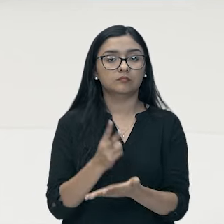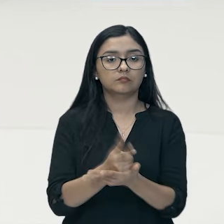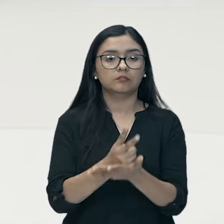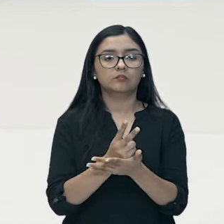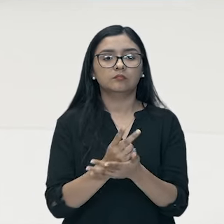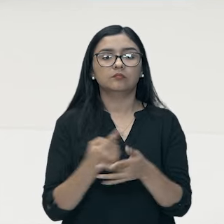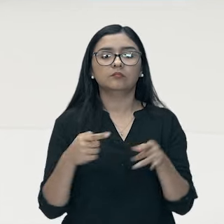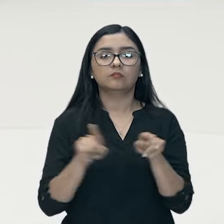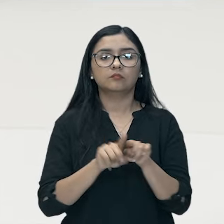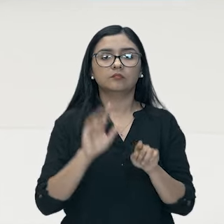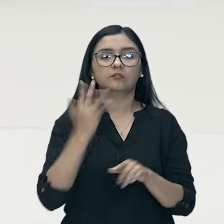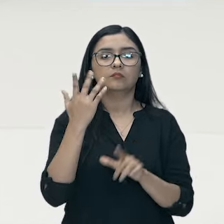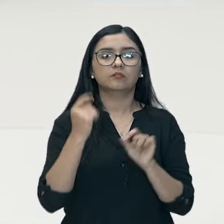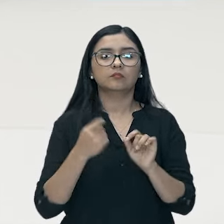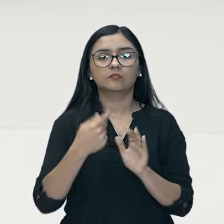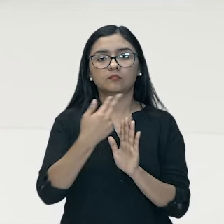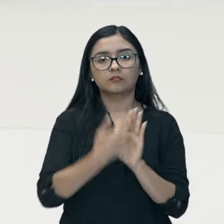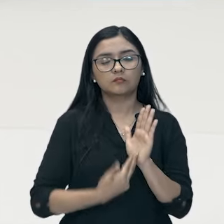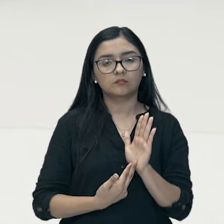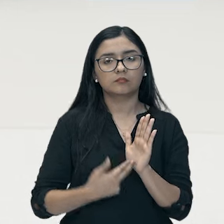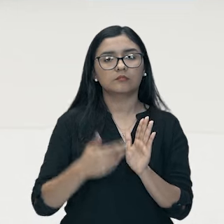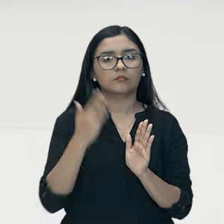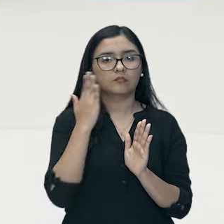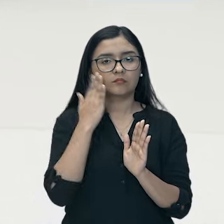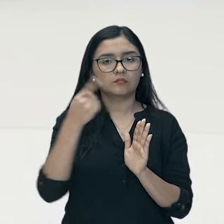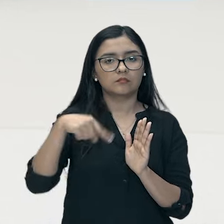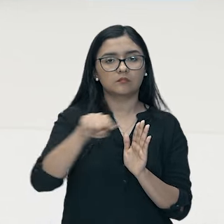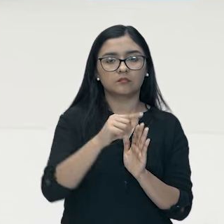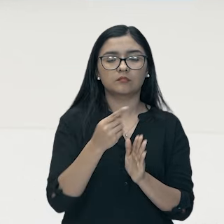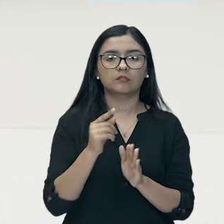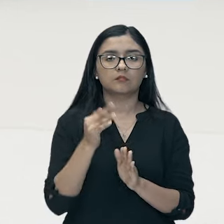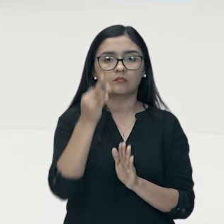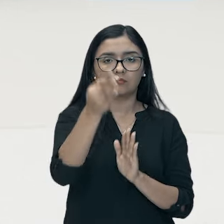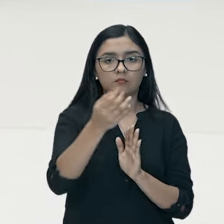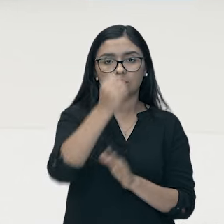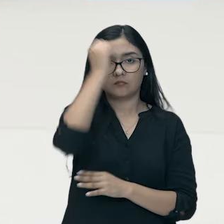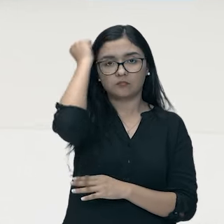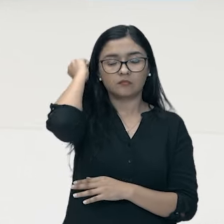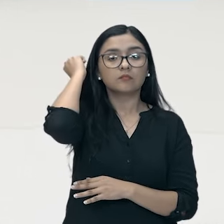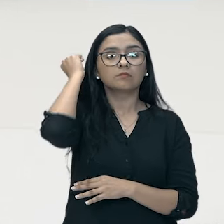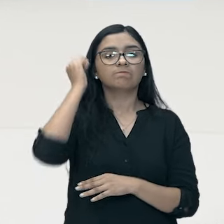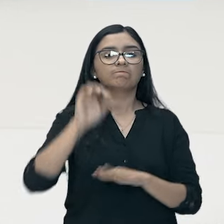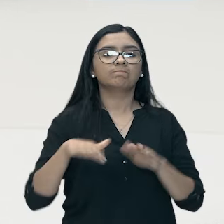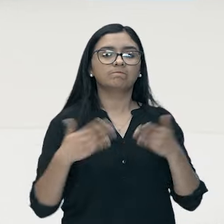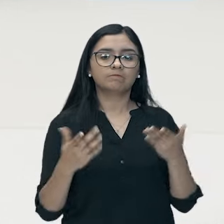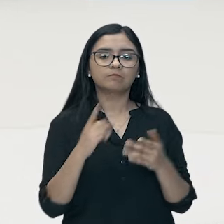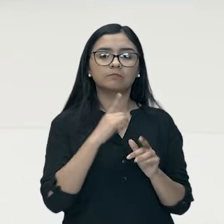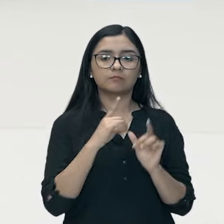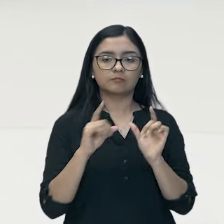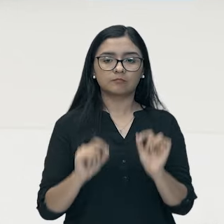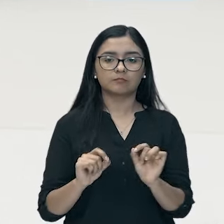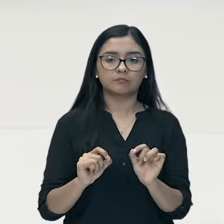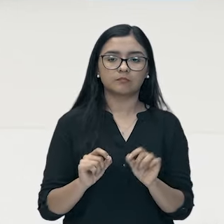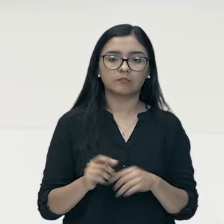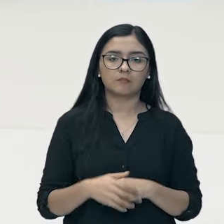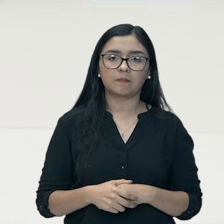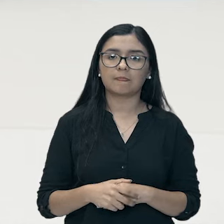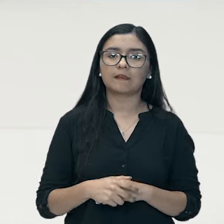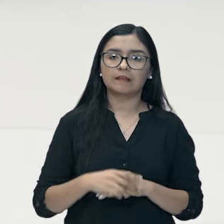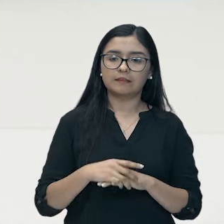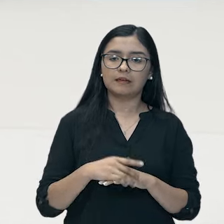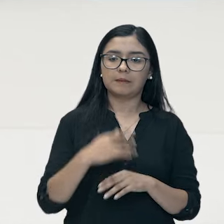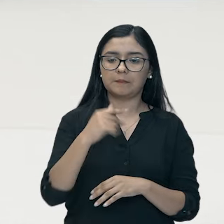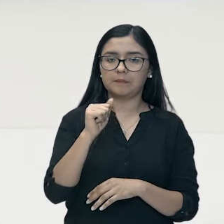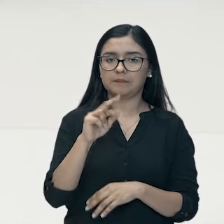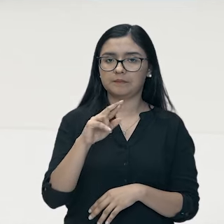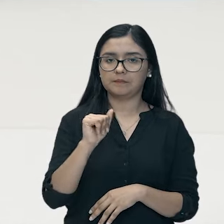Acontece muito na redação eu sei que vocês aí vão fazer vestibular e tudo mais não não é E aí vai ter o quê o momento da paráfrase você